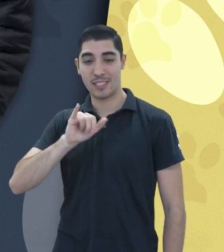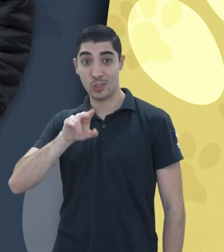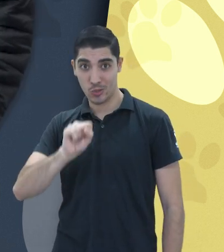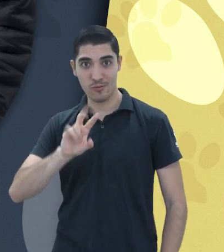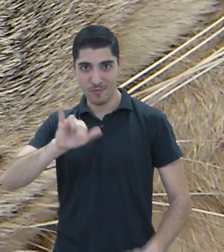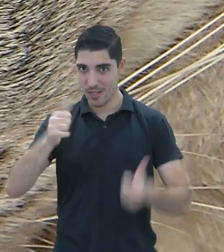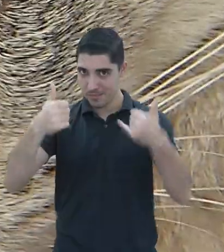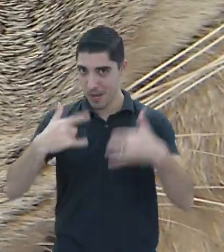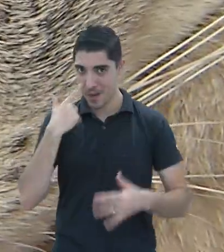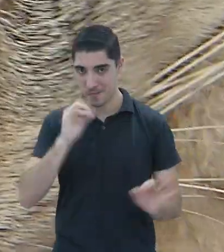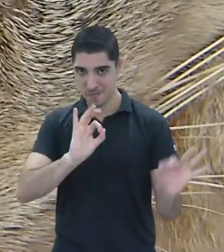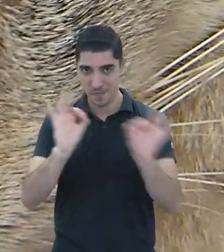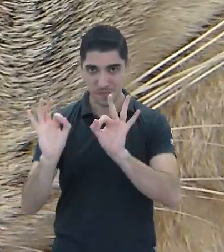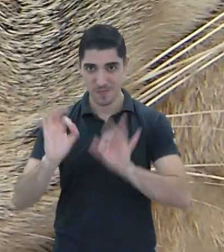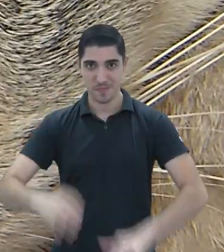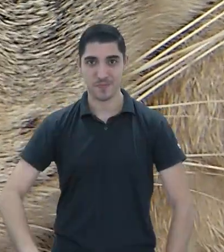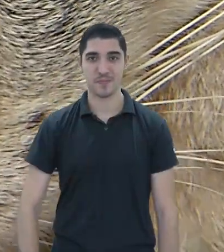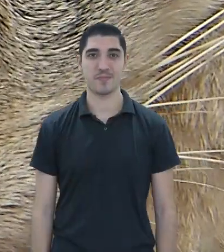só.